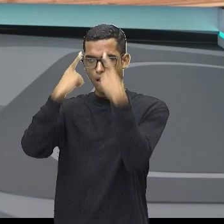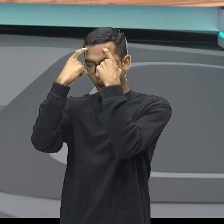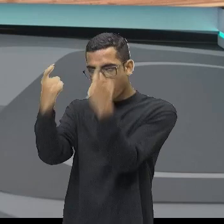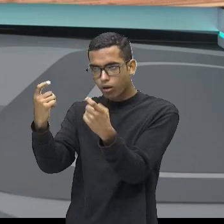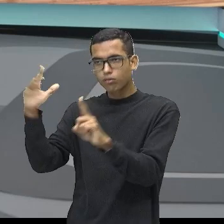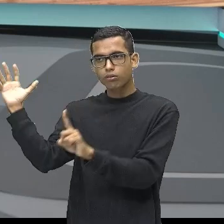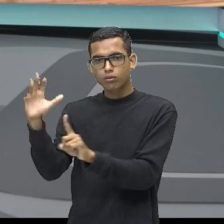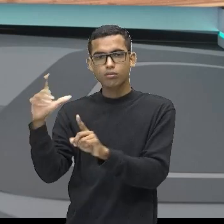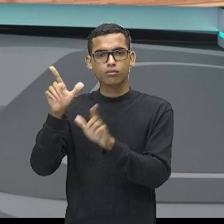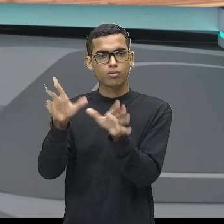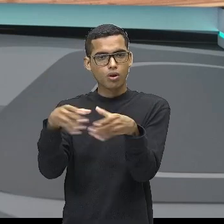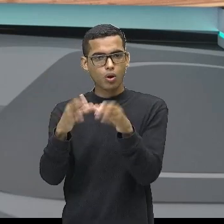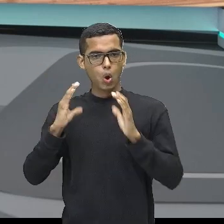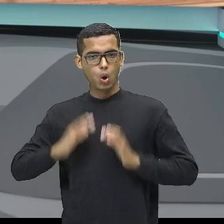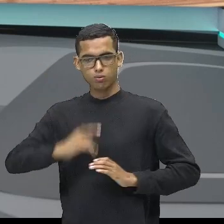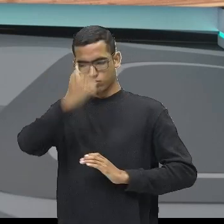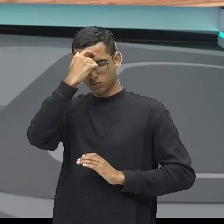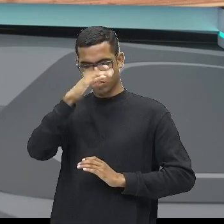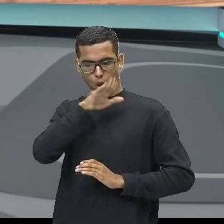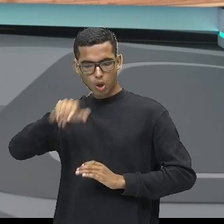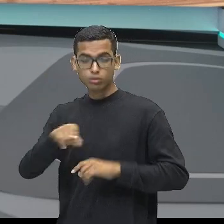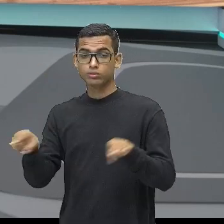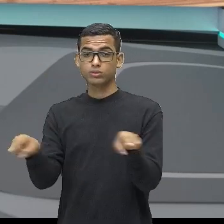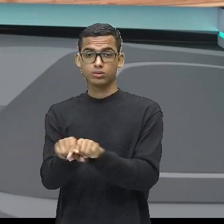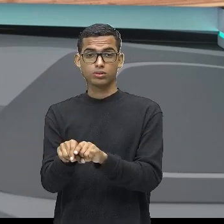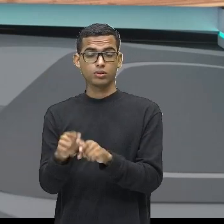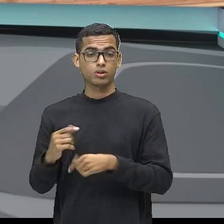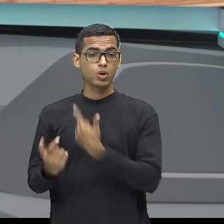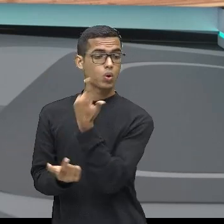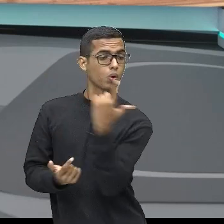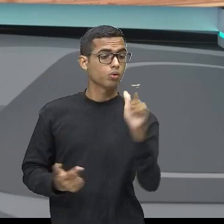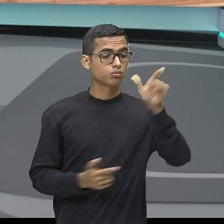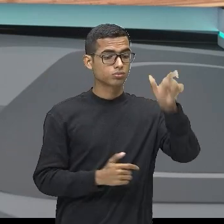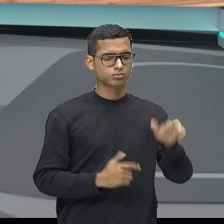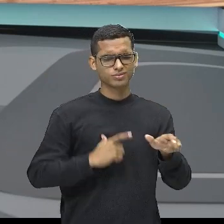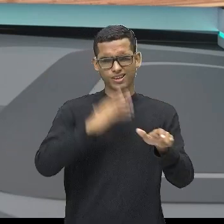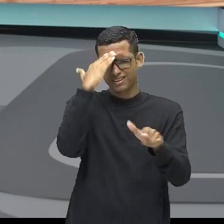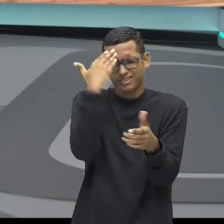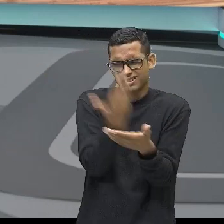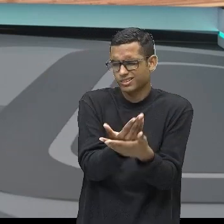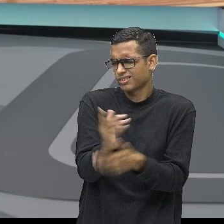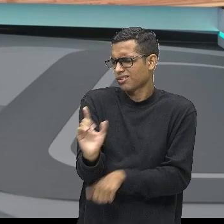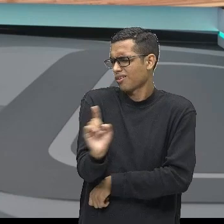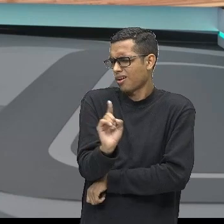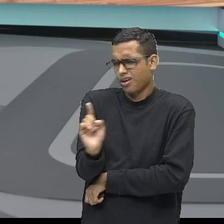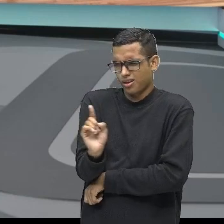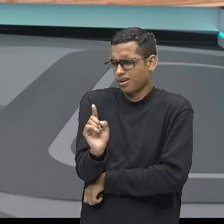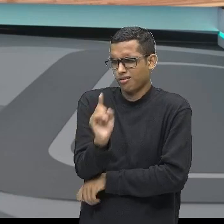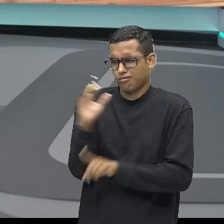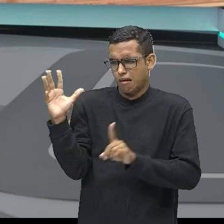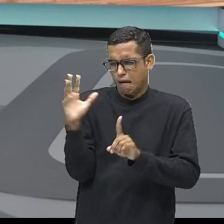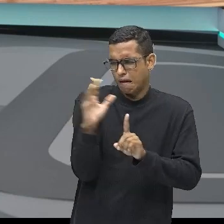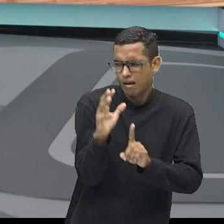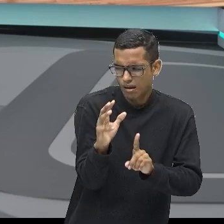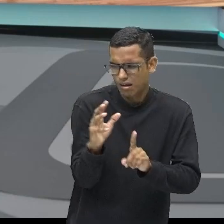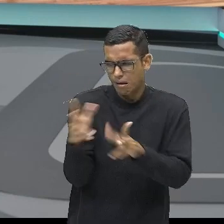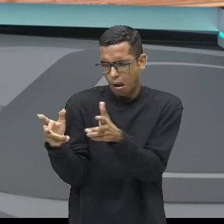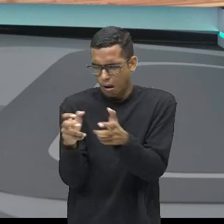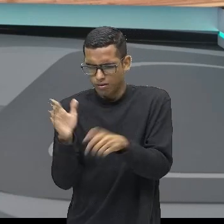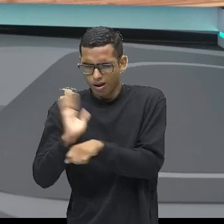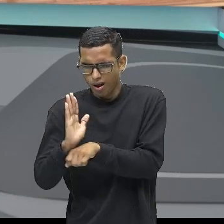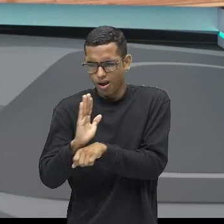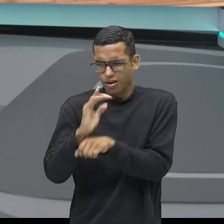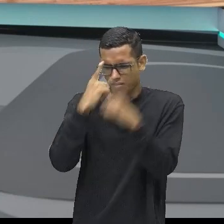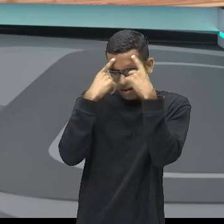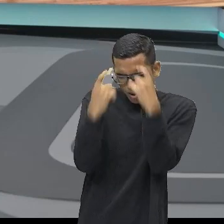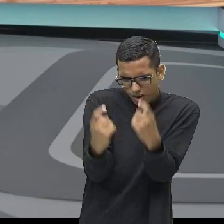das crianças. Outro não acredita que essa influência ocorra e que essa influência é colocada de forma exagerada